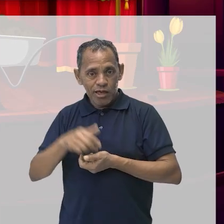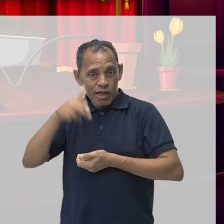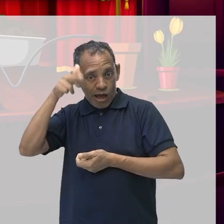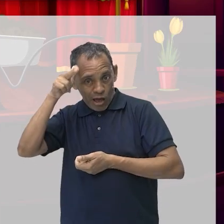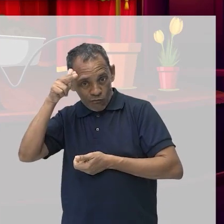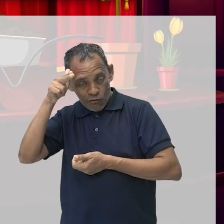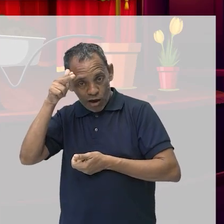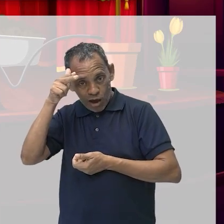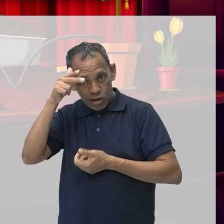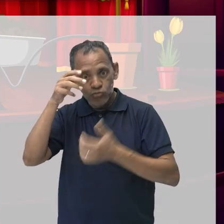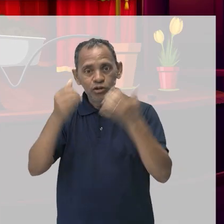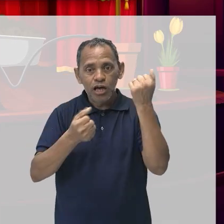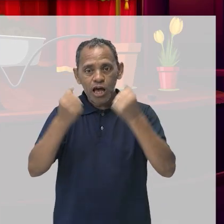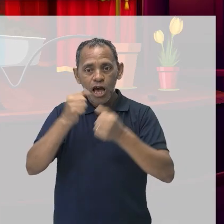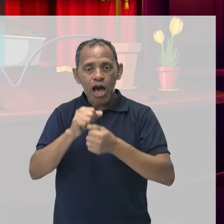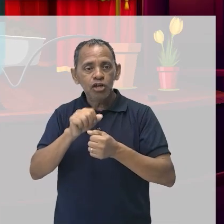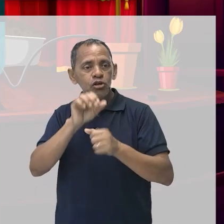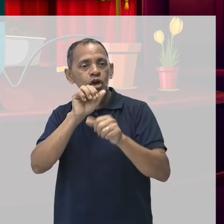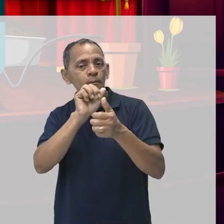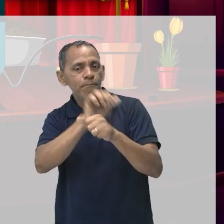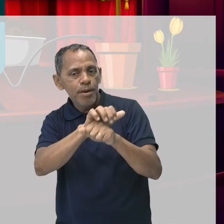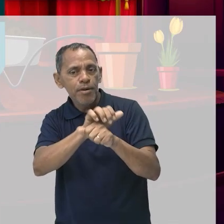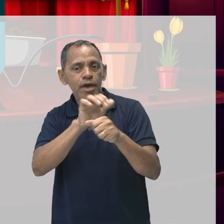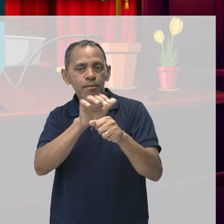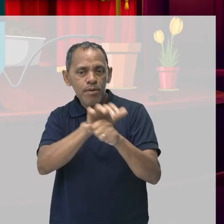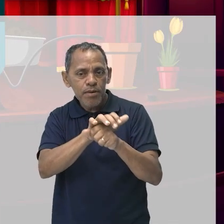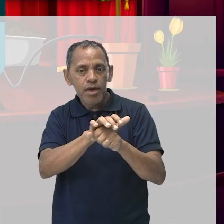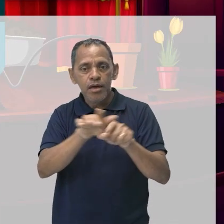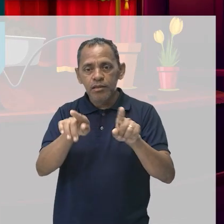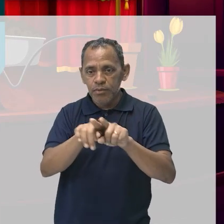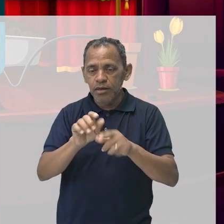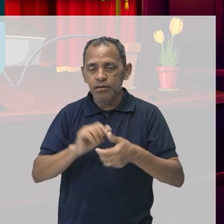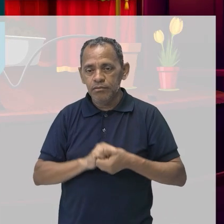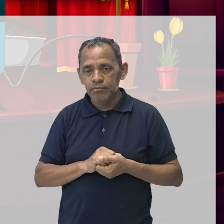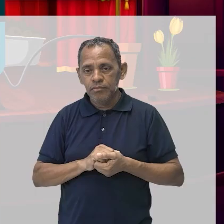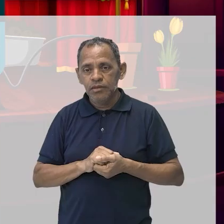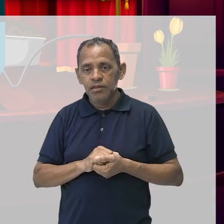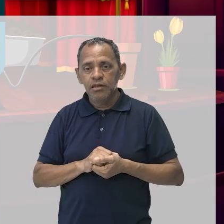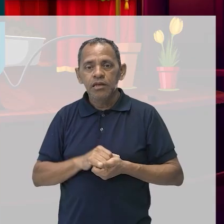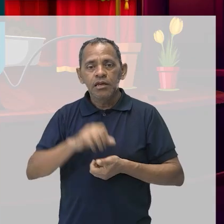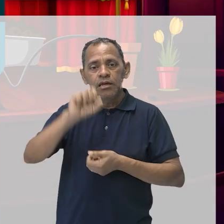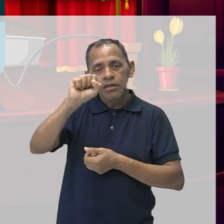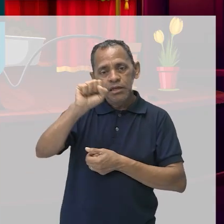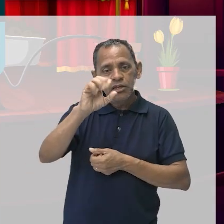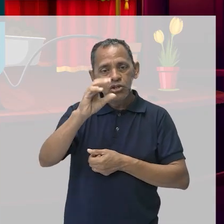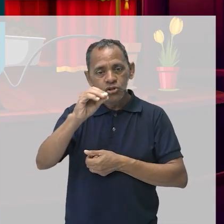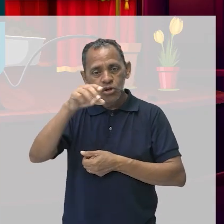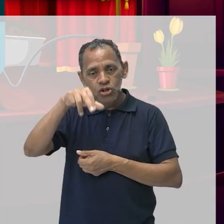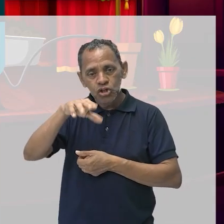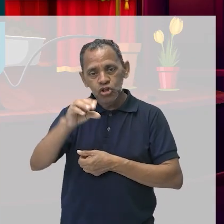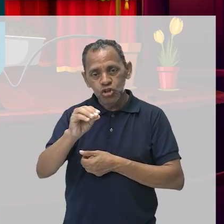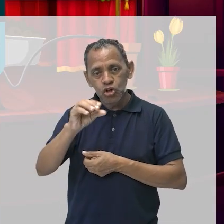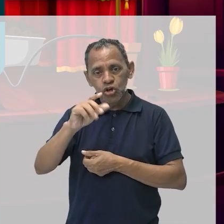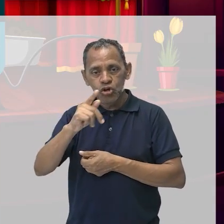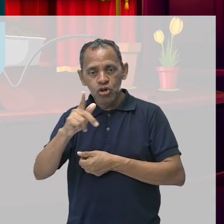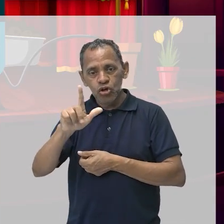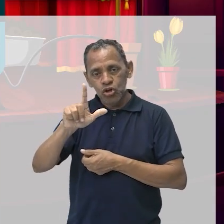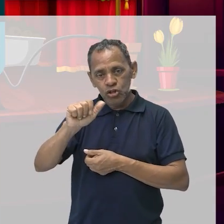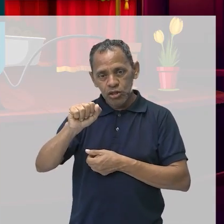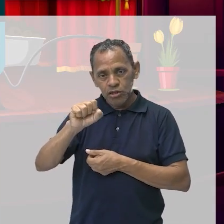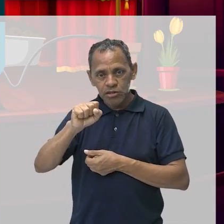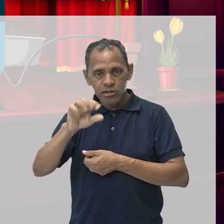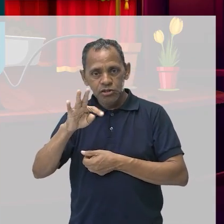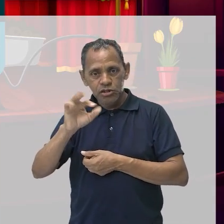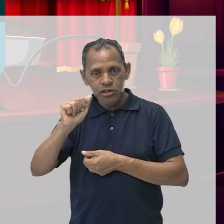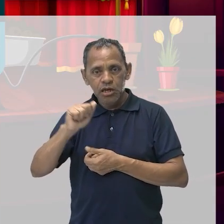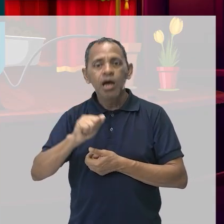buzinando. A sonoplastia vai entrar nesse momento. E o que é a sonoplastia? Abrange os